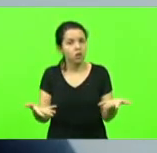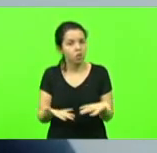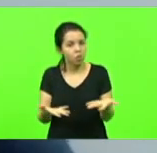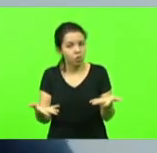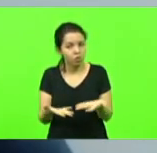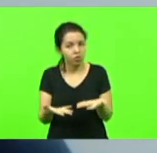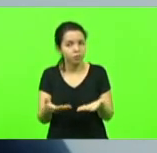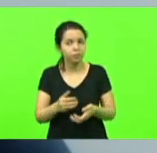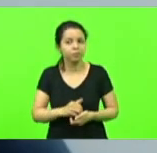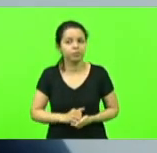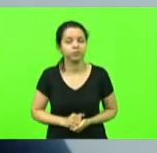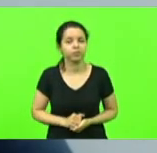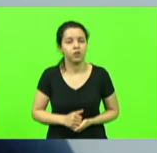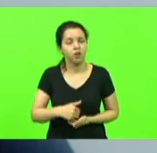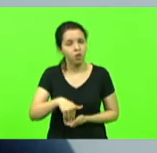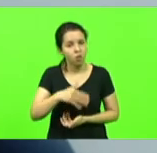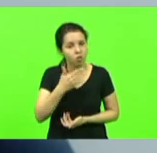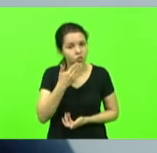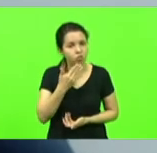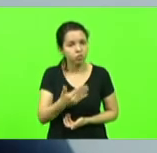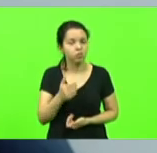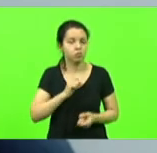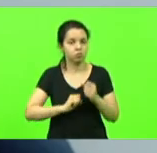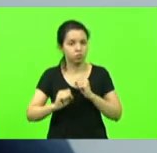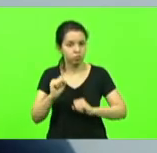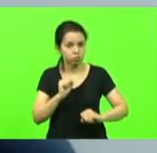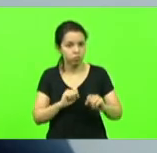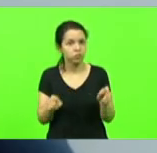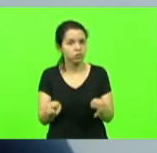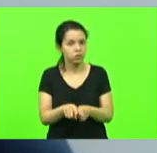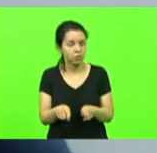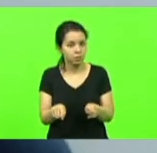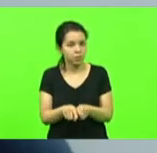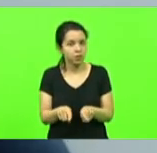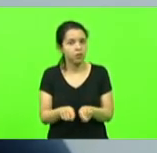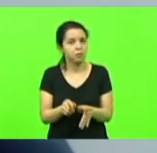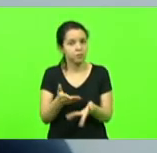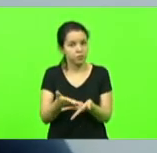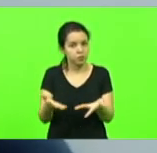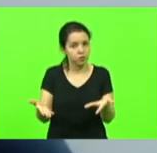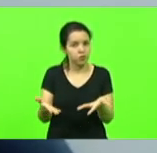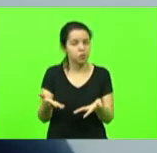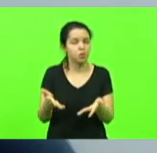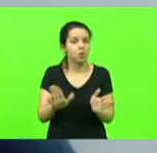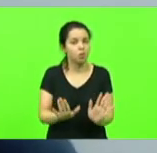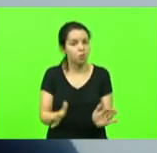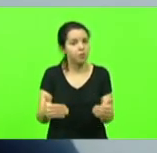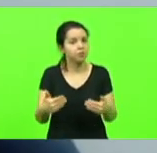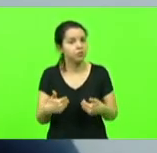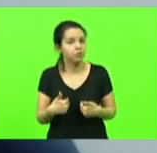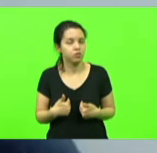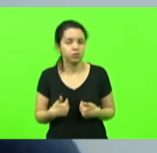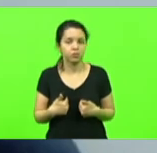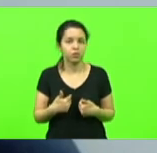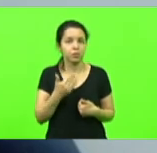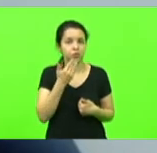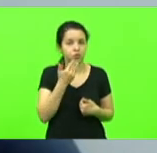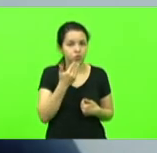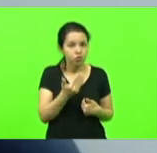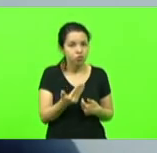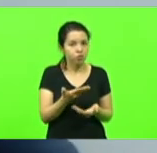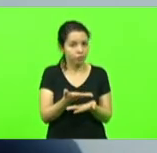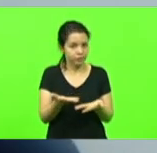minha solicitação, né, e os meus anseios aí também diante das pessoas com autismo e, né, fazendo o meu pedido junto aos colegas